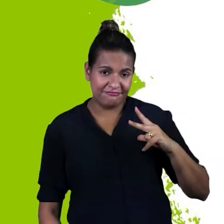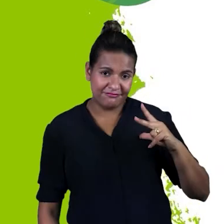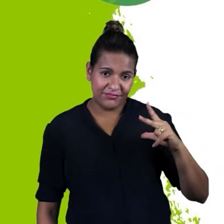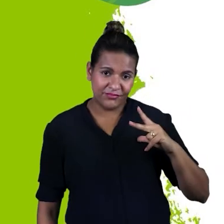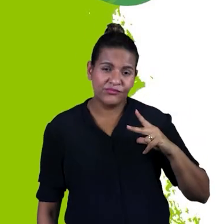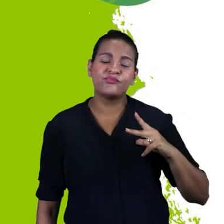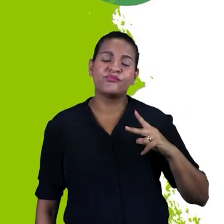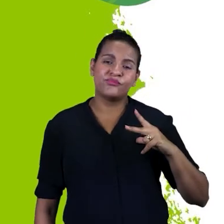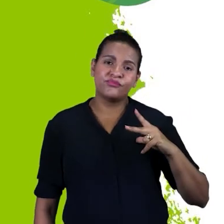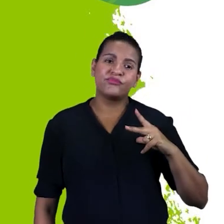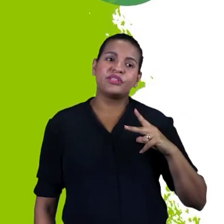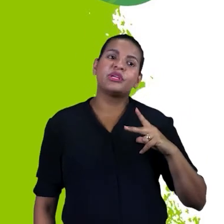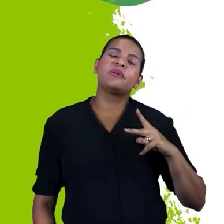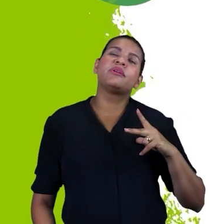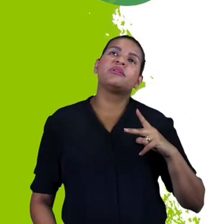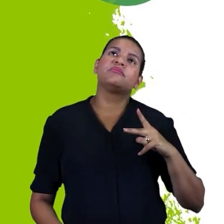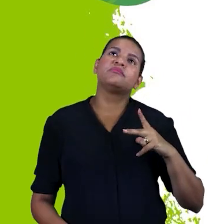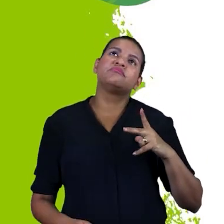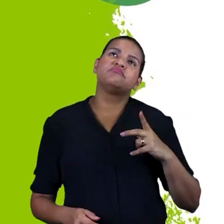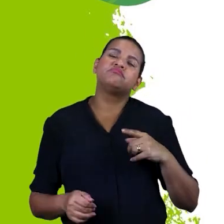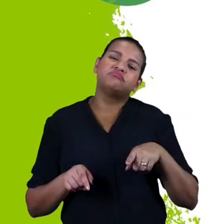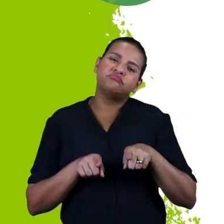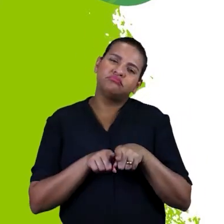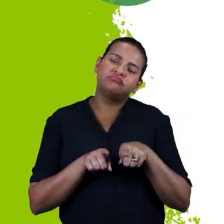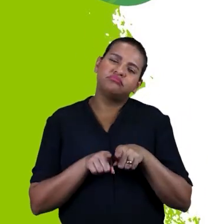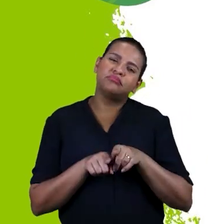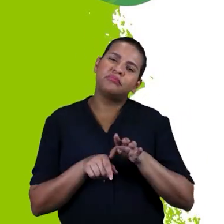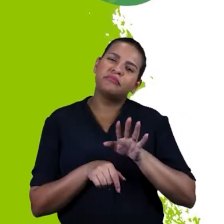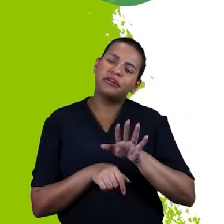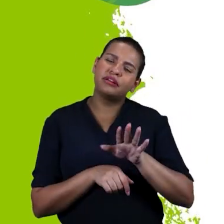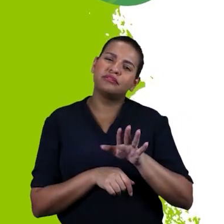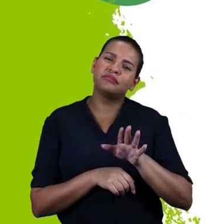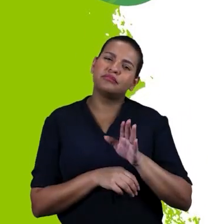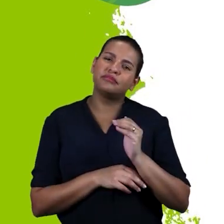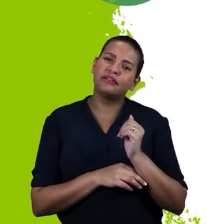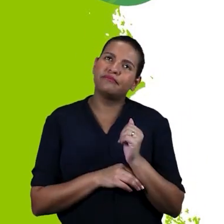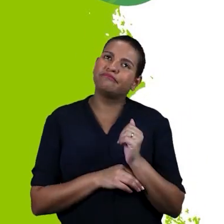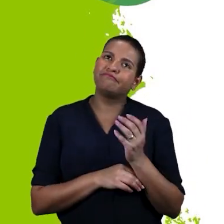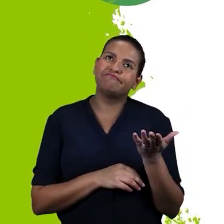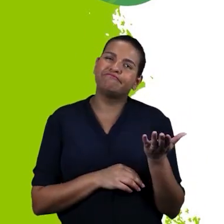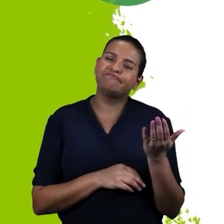E isso não só na nossa vida pessoal,